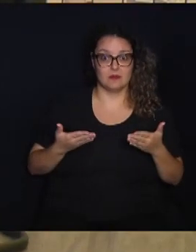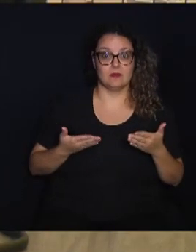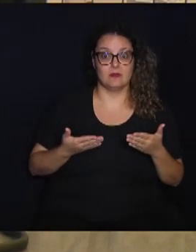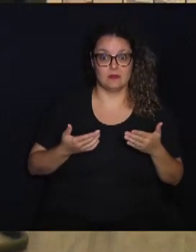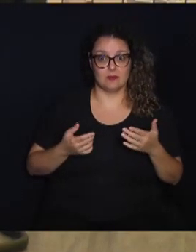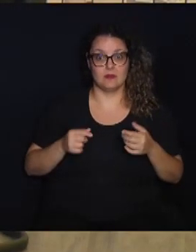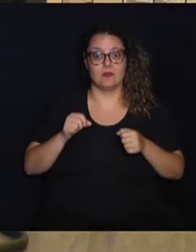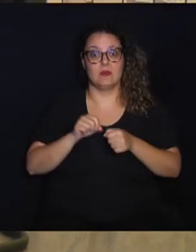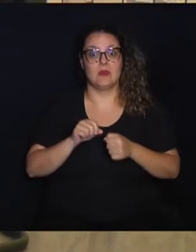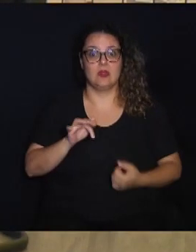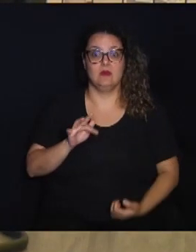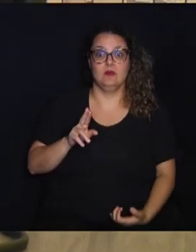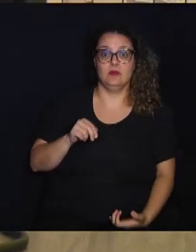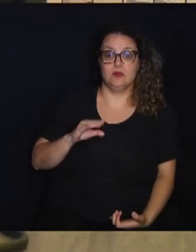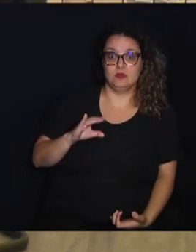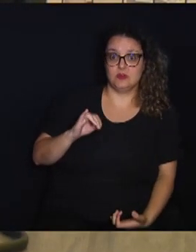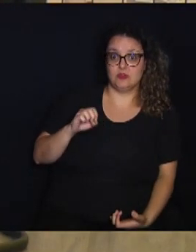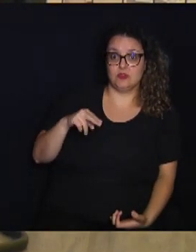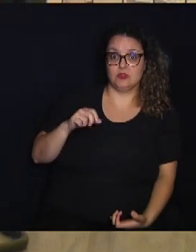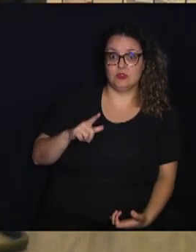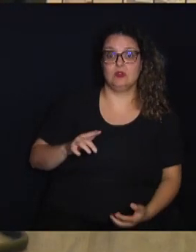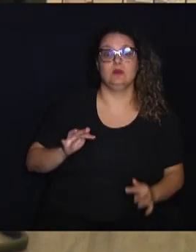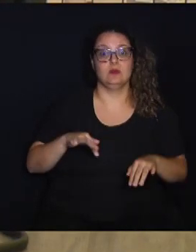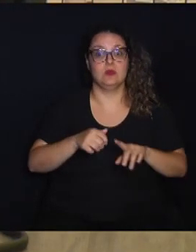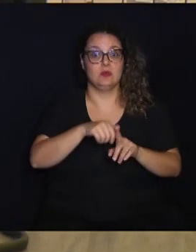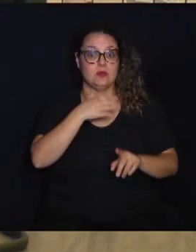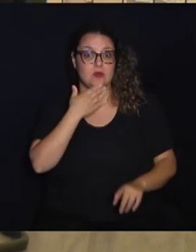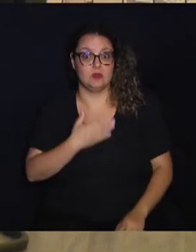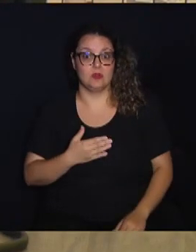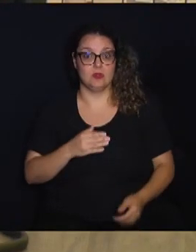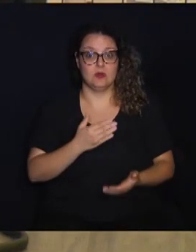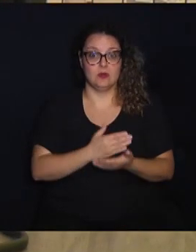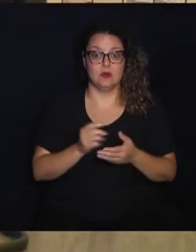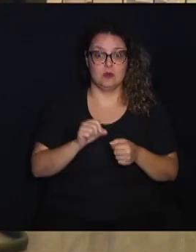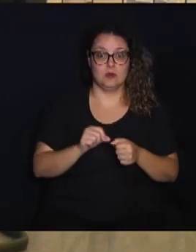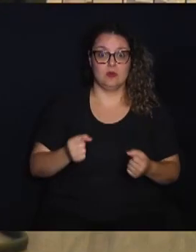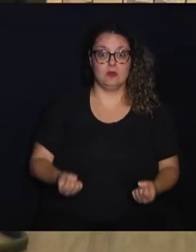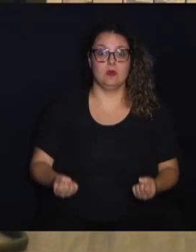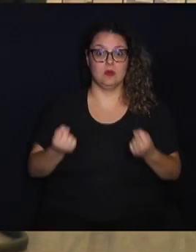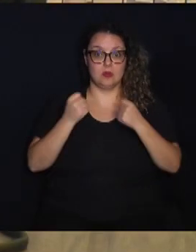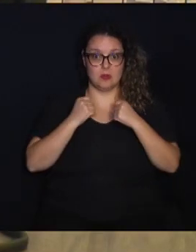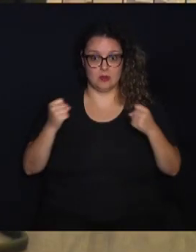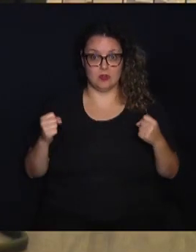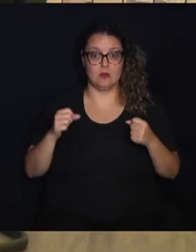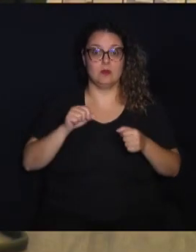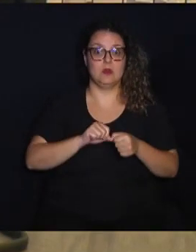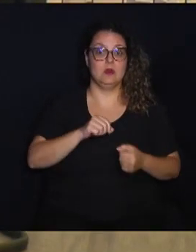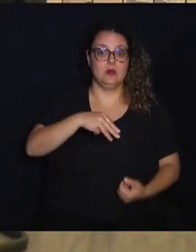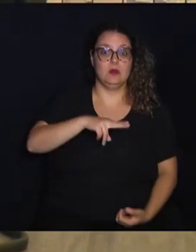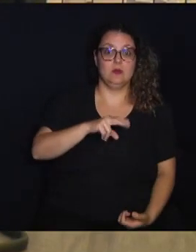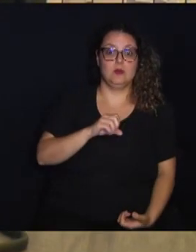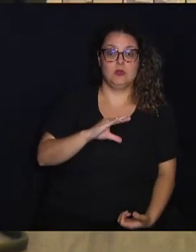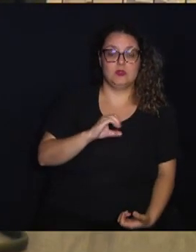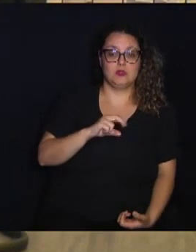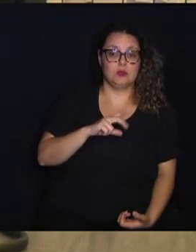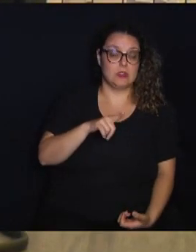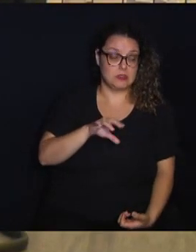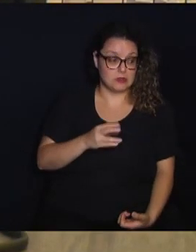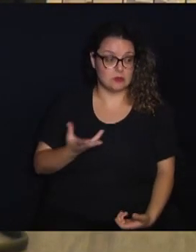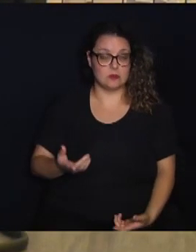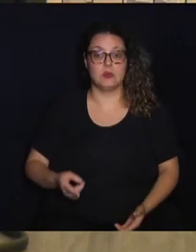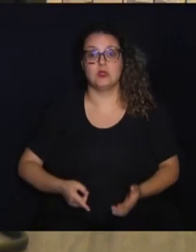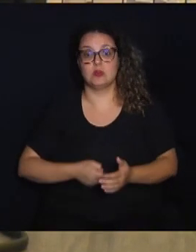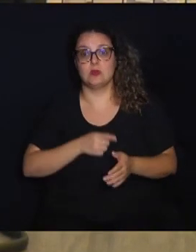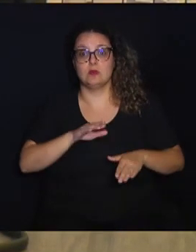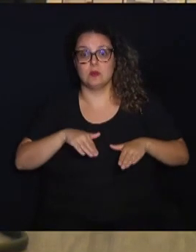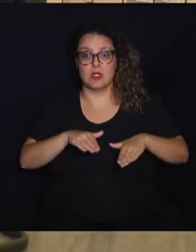fiz funcional, agora no finalzinho de dezembro que comecei a fazer academia para fazer a musculação, né, tal. Mas eu acho que o primeiro